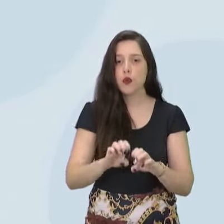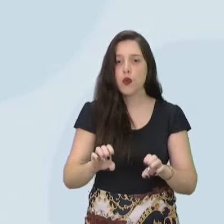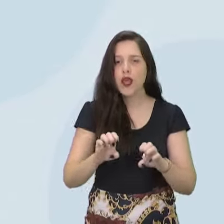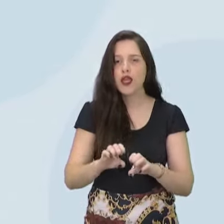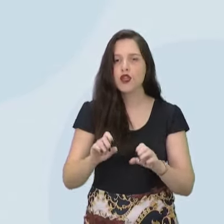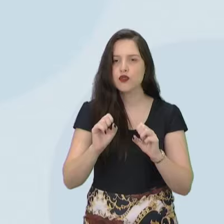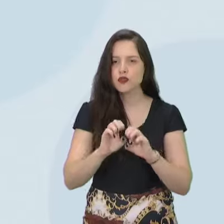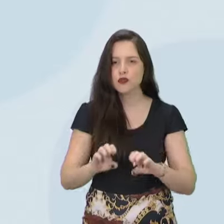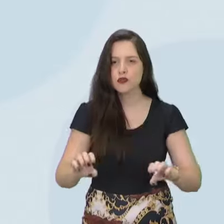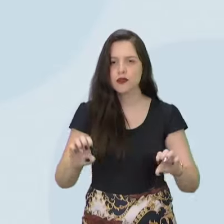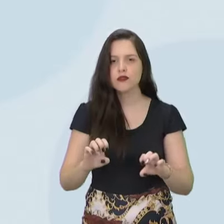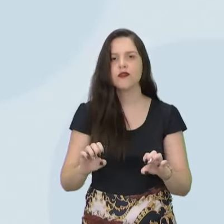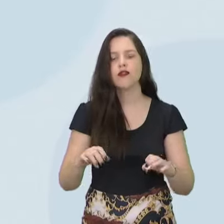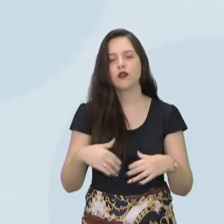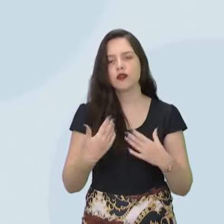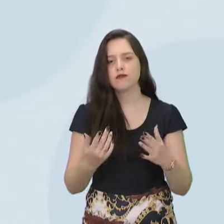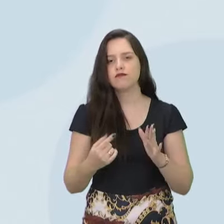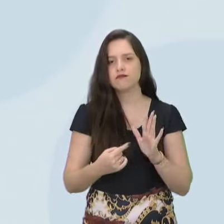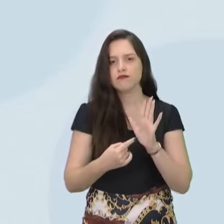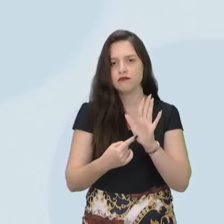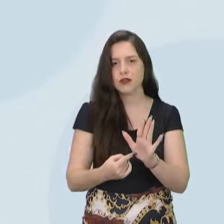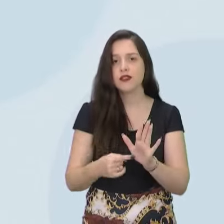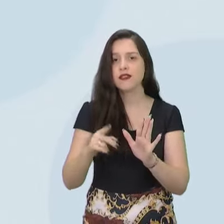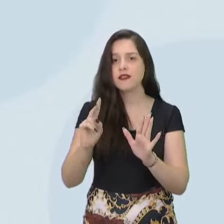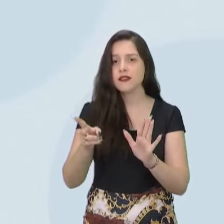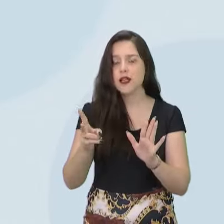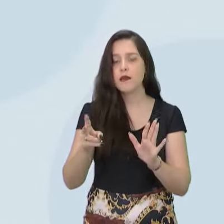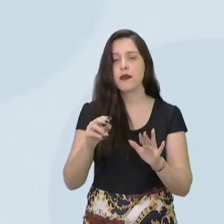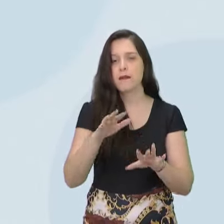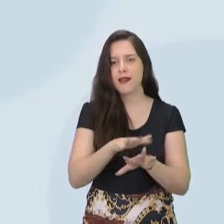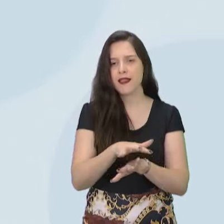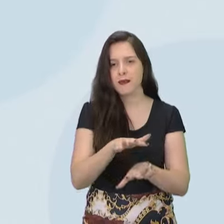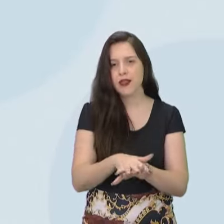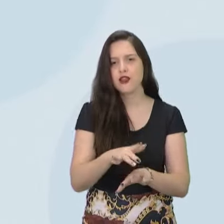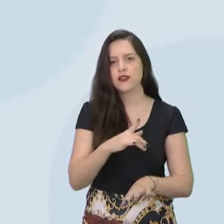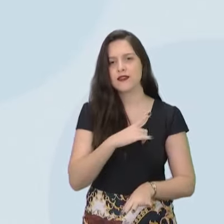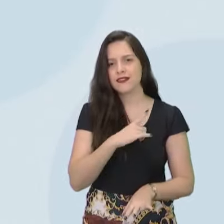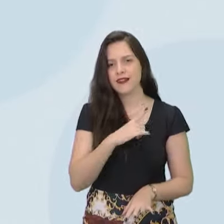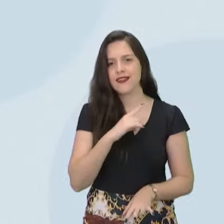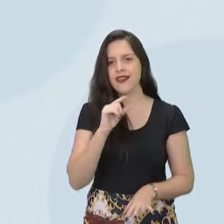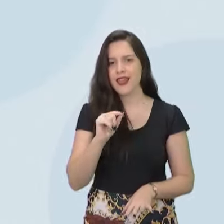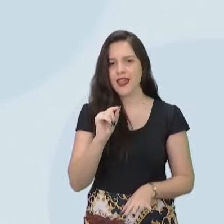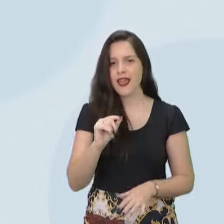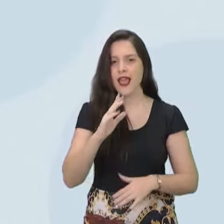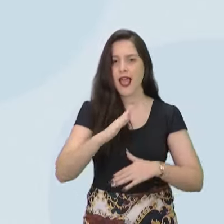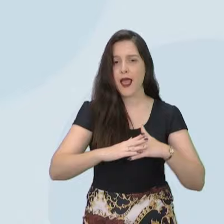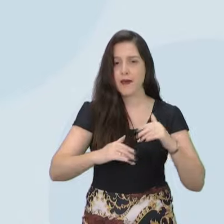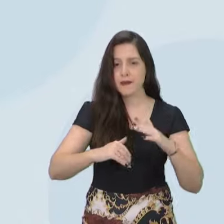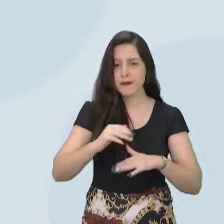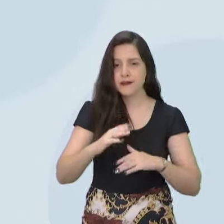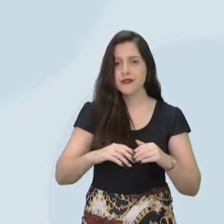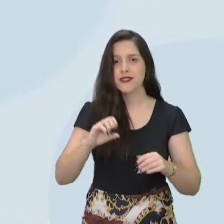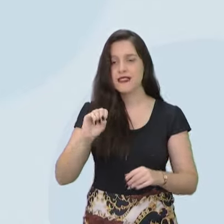estruturantes. No caso da área de conhecimento da matemática, a gente tem que as habilidades de 0,1 a